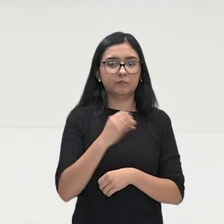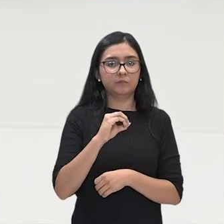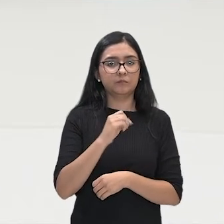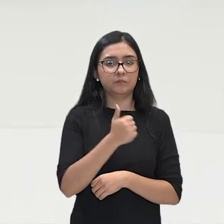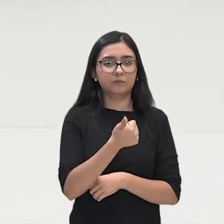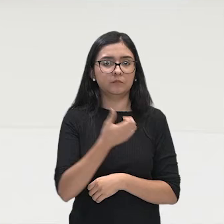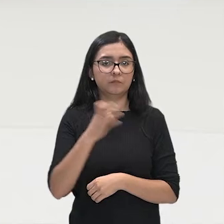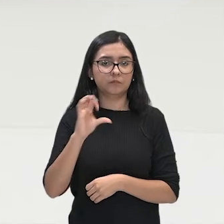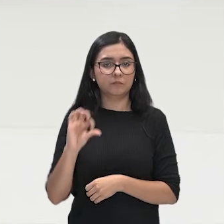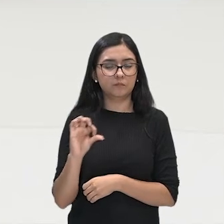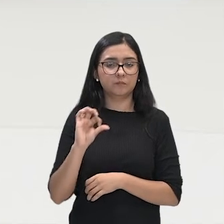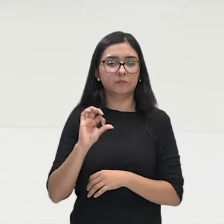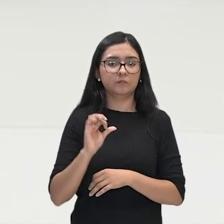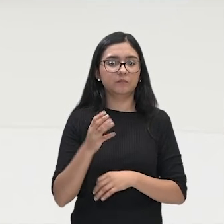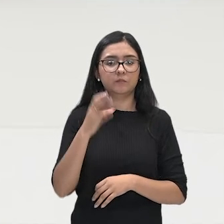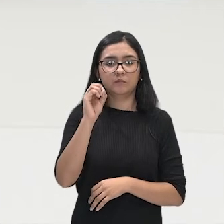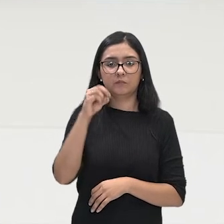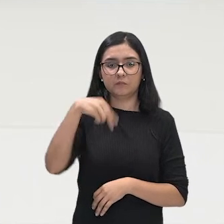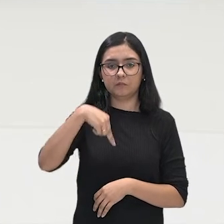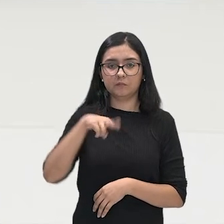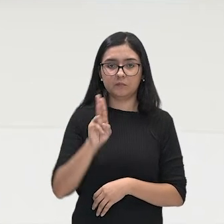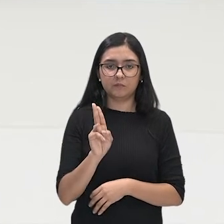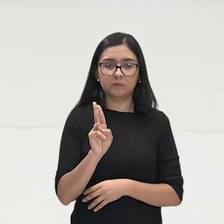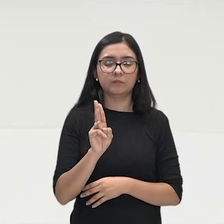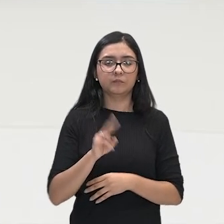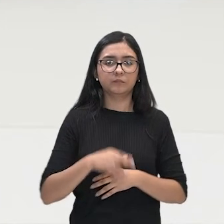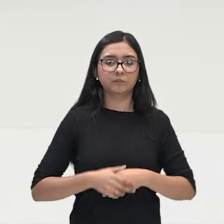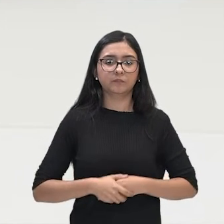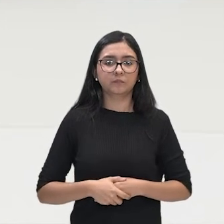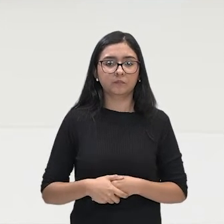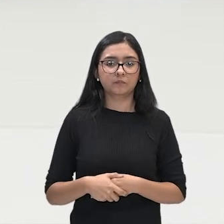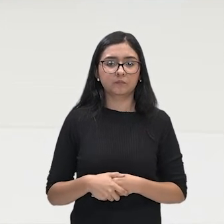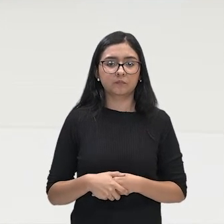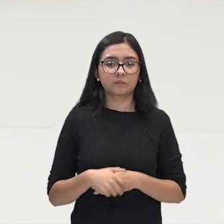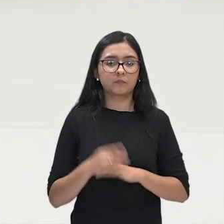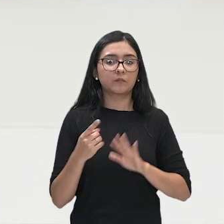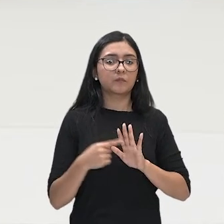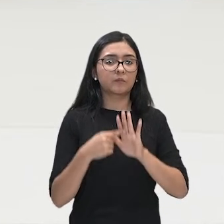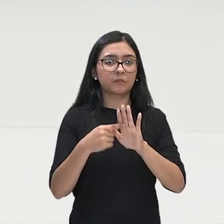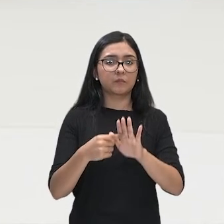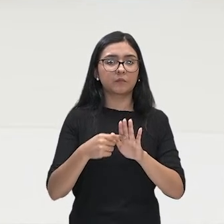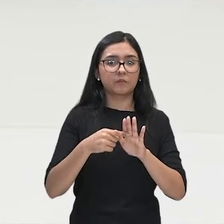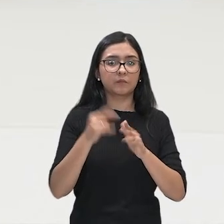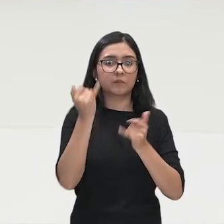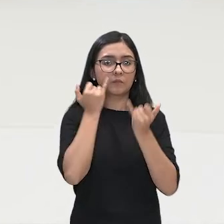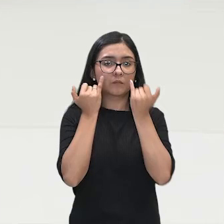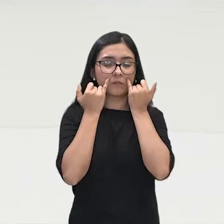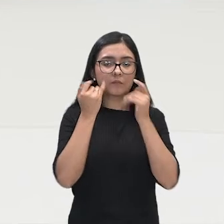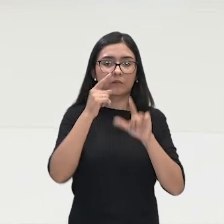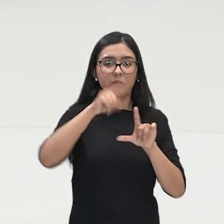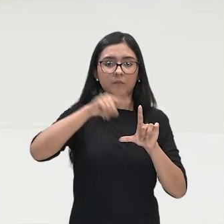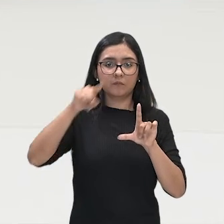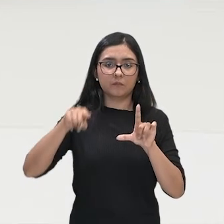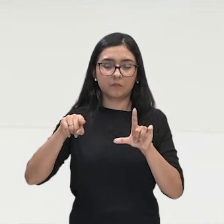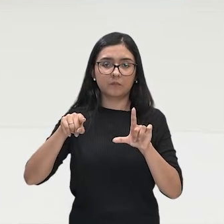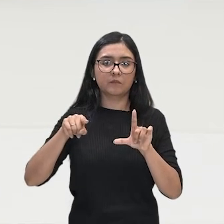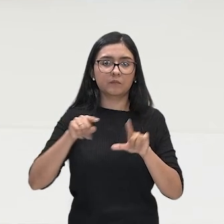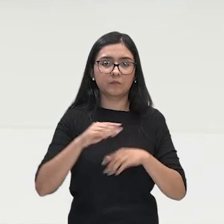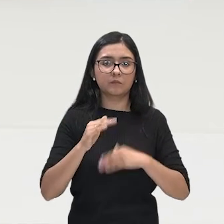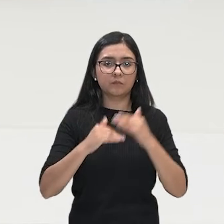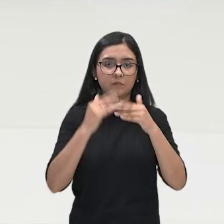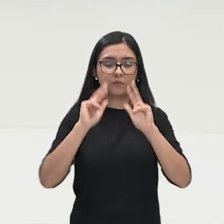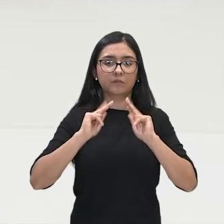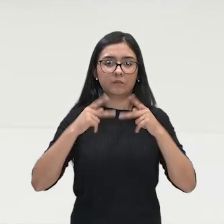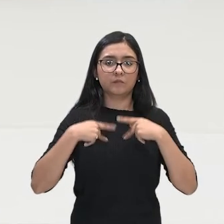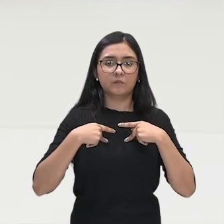da Organização das Nações Unidas, a ONU, que apresenta dados sobre o Índice de Desenvolvimento Humano nos